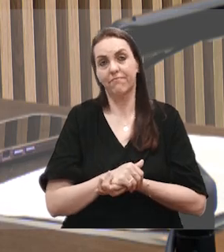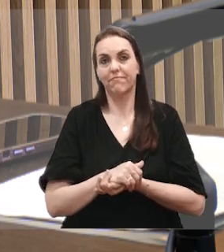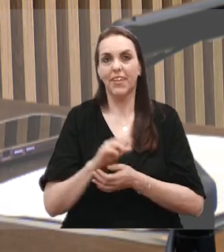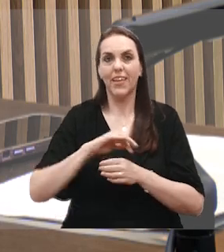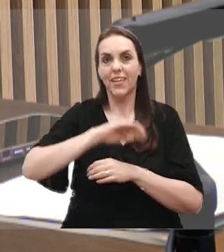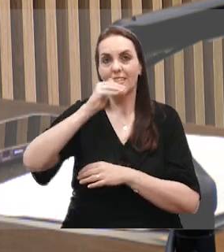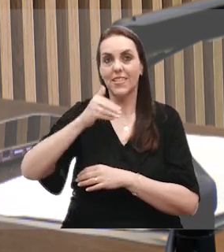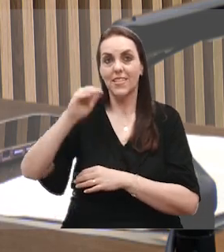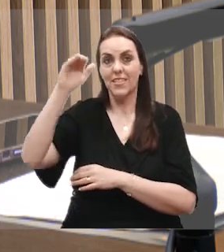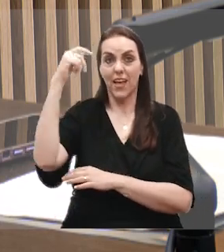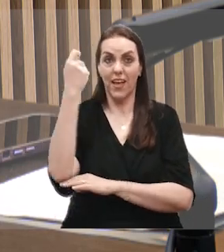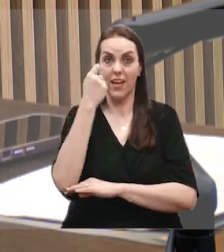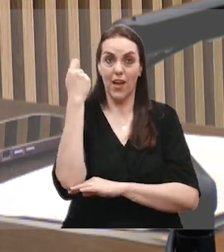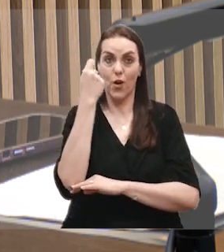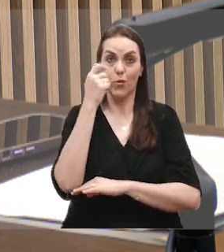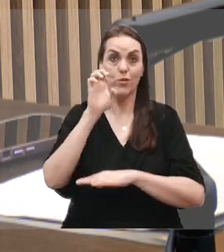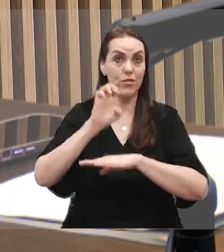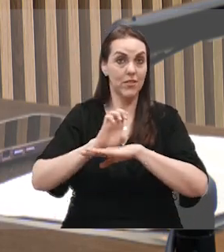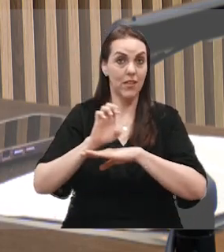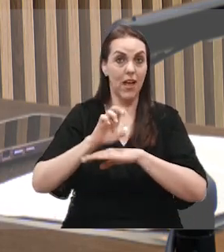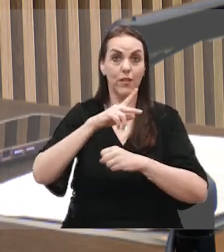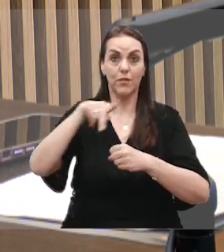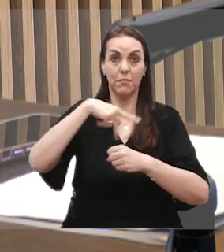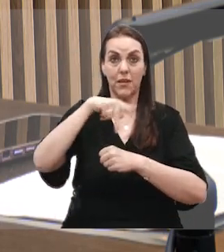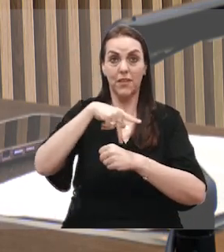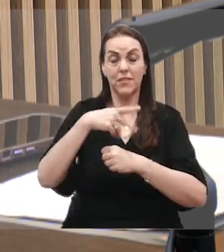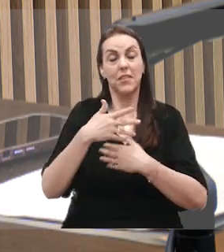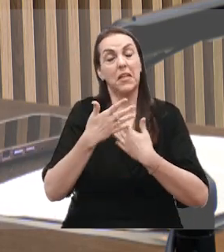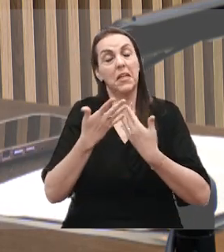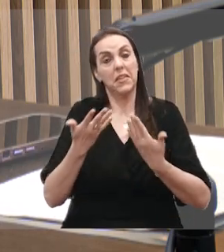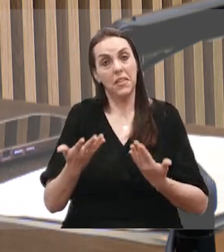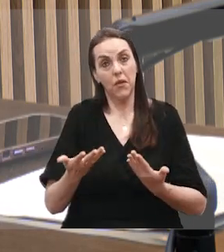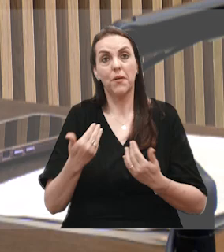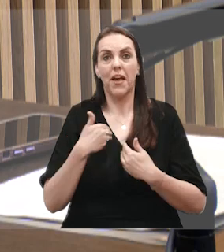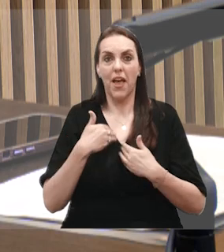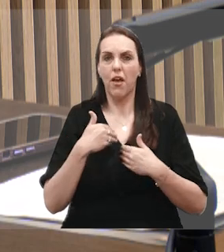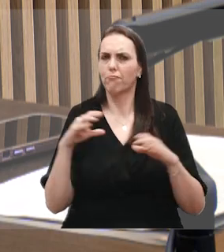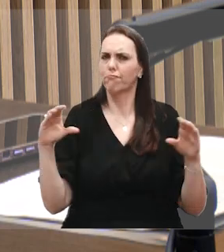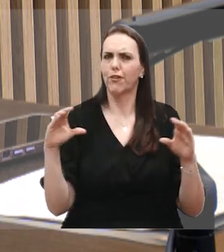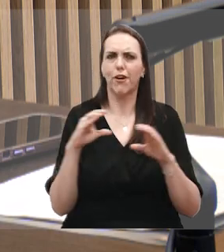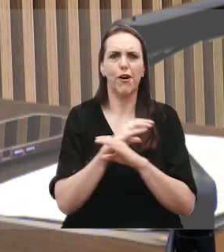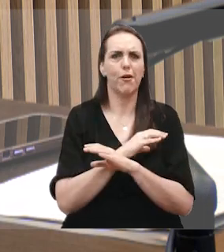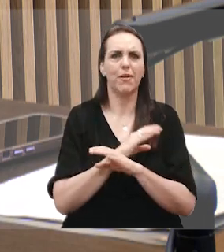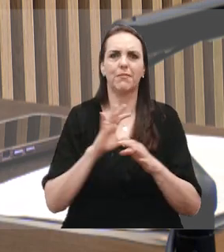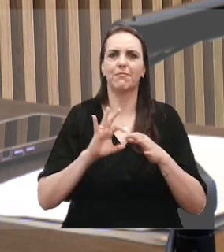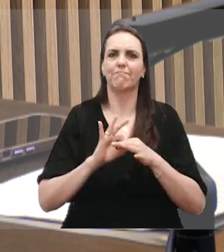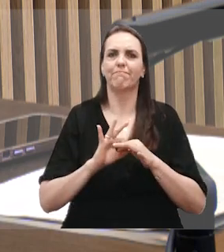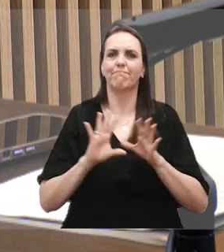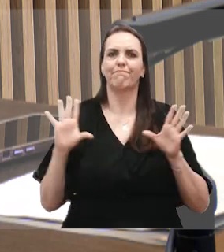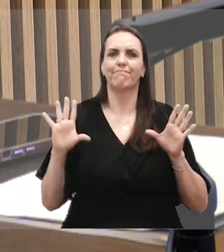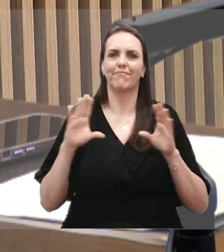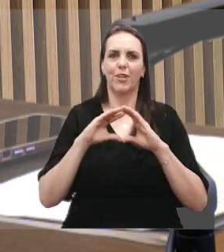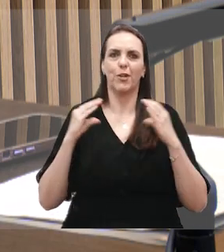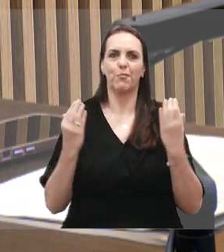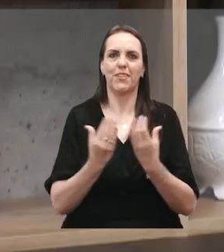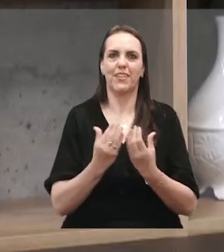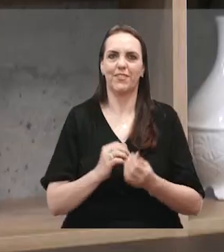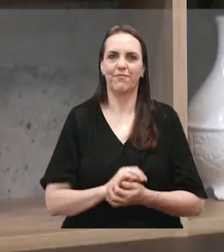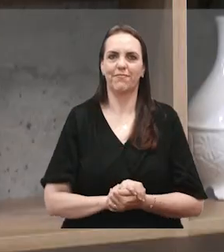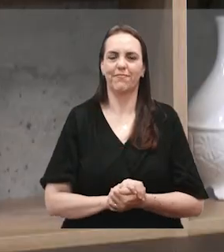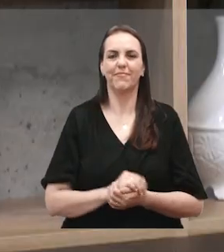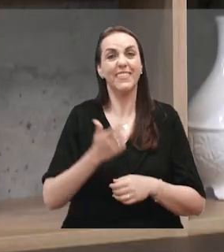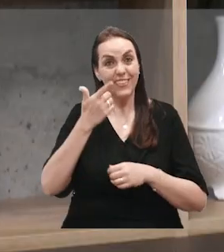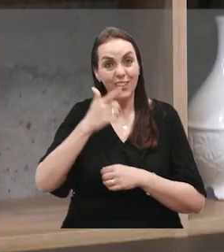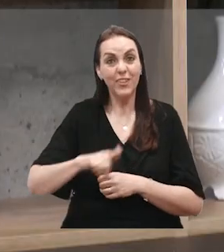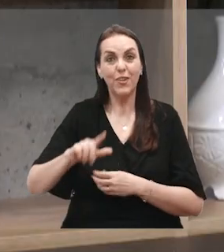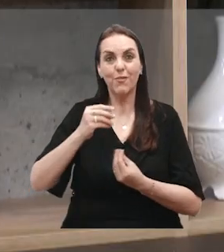Serra Gaúcha, para o nosso estado e para o nosso país. Então, isso eu estou completamente à disposição da comunidade. Mais uma